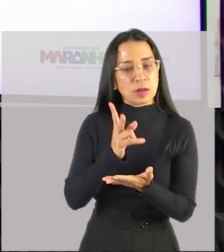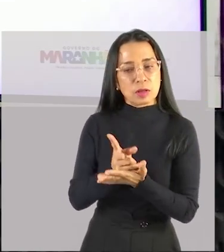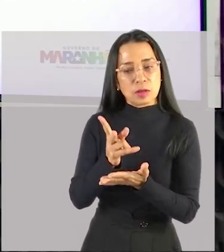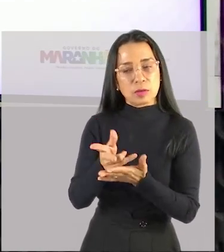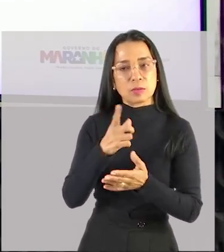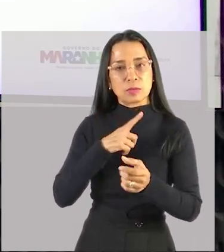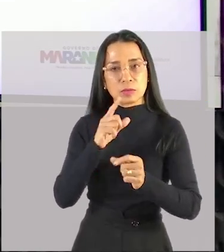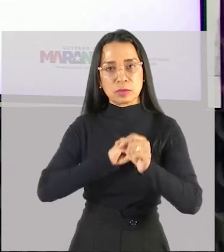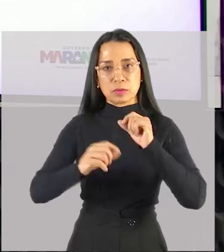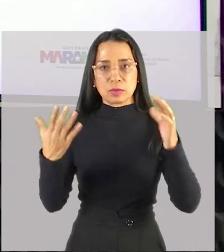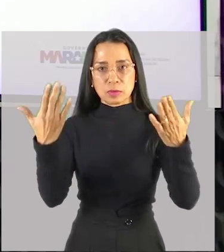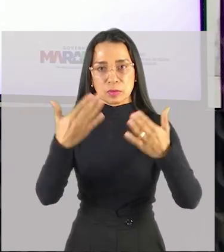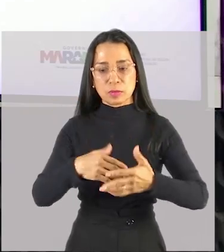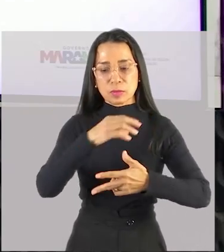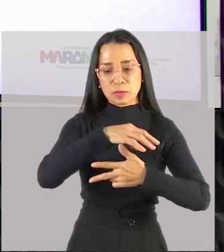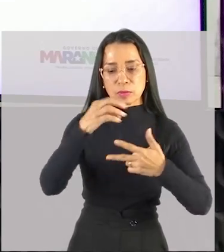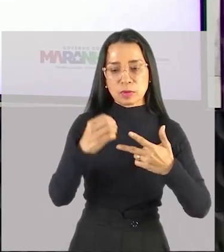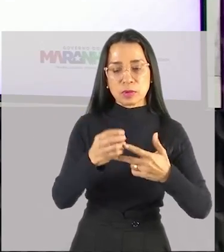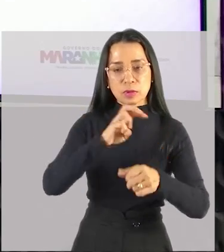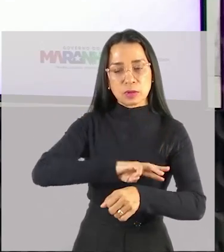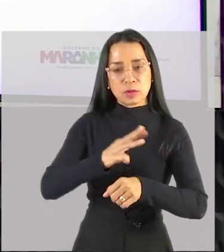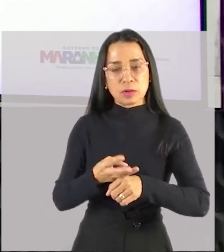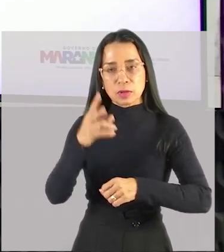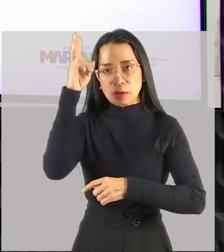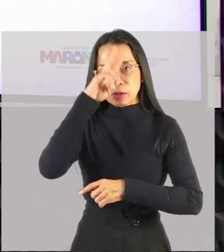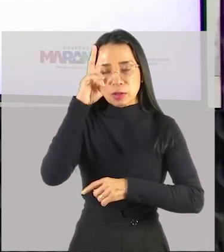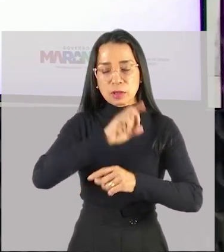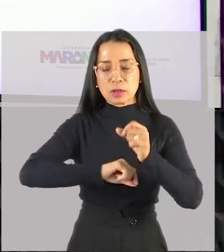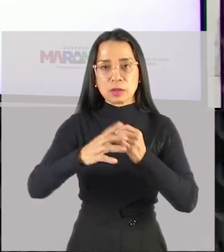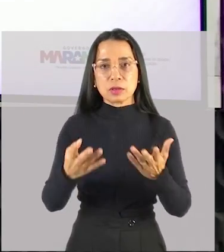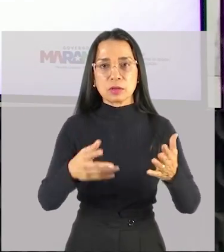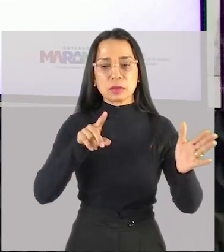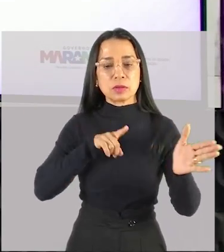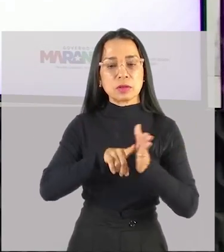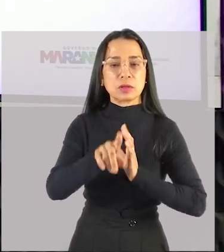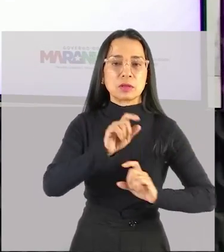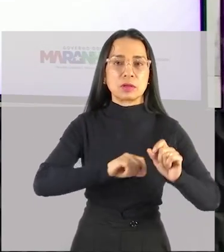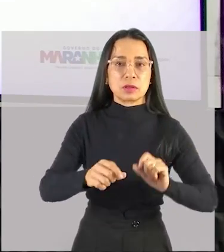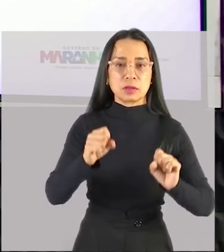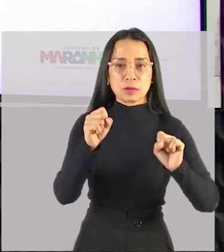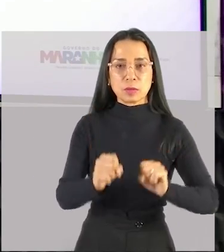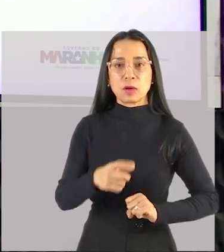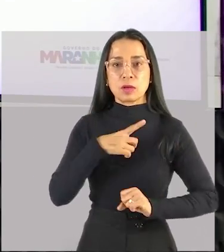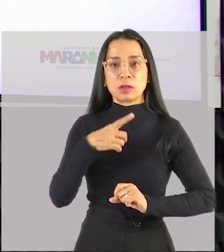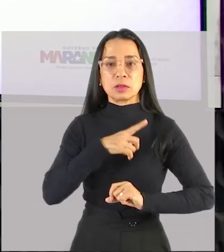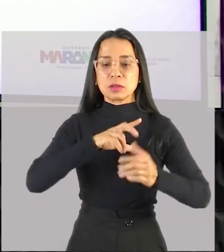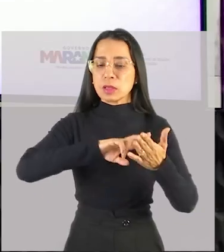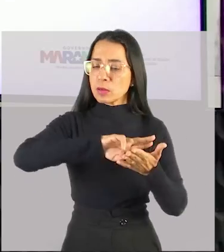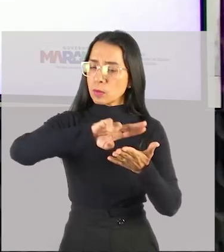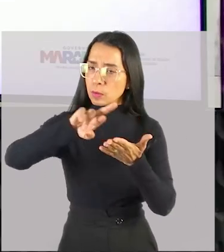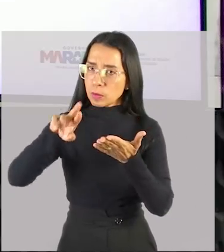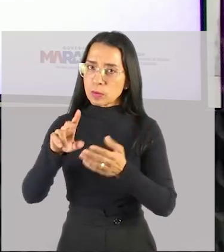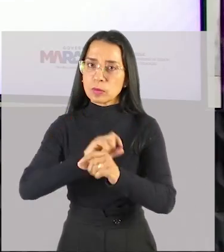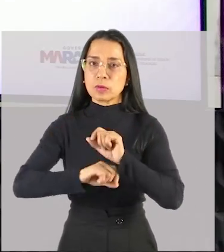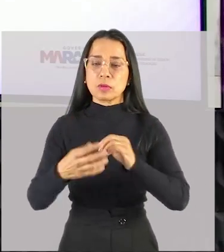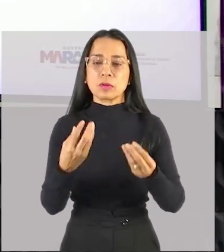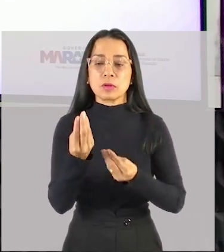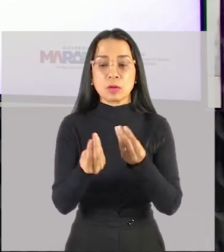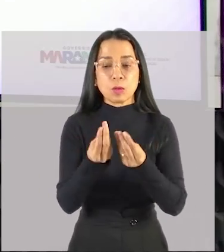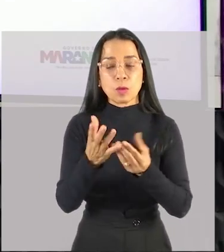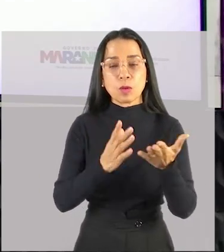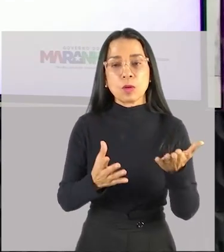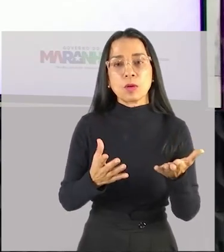dos vestibulares do Enem e da UEMA. E lembrando que esses temas, essas questões, elas podem cair de diversas maneiras.